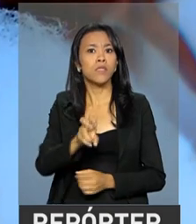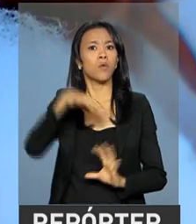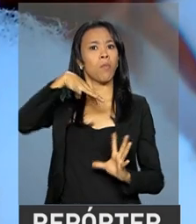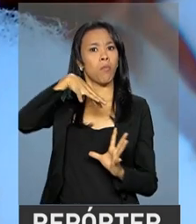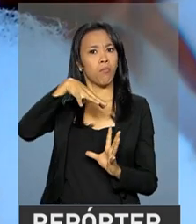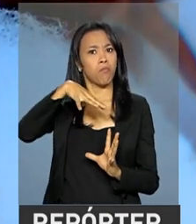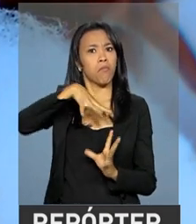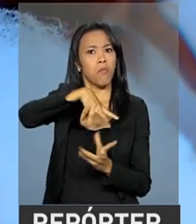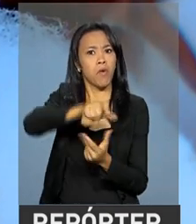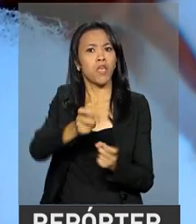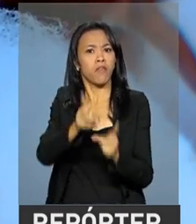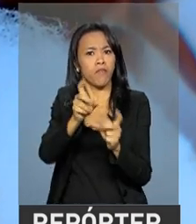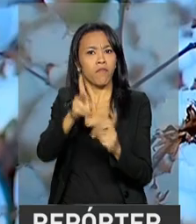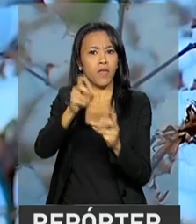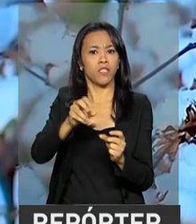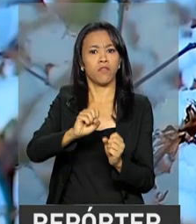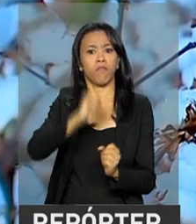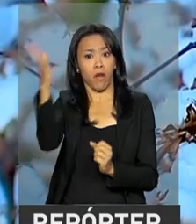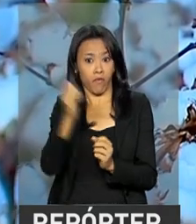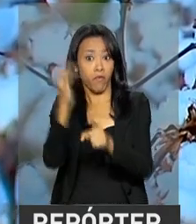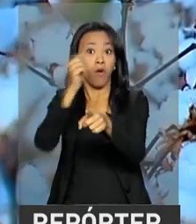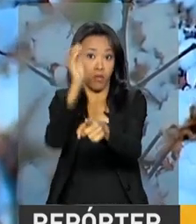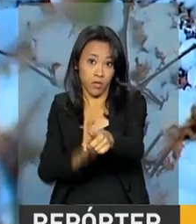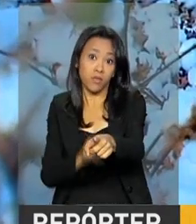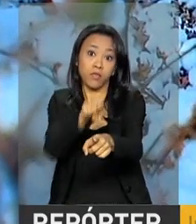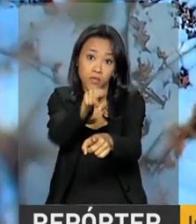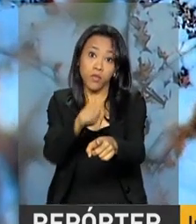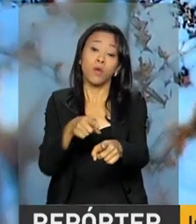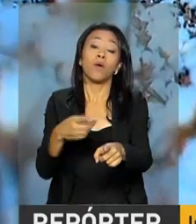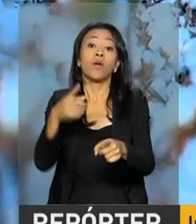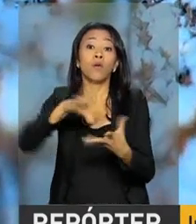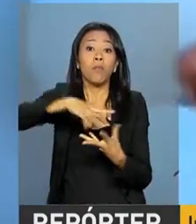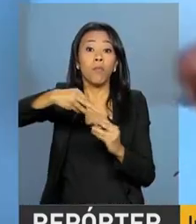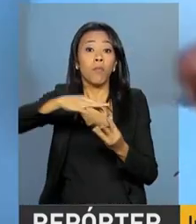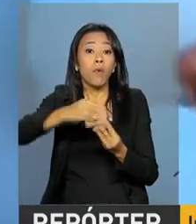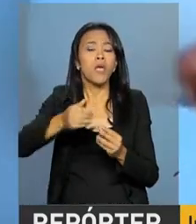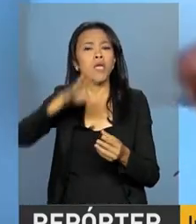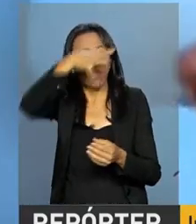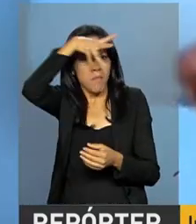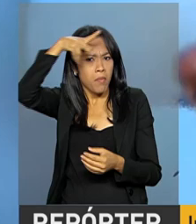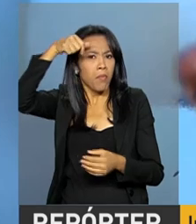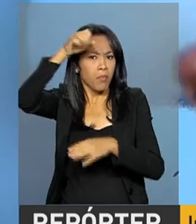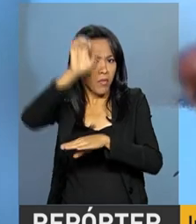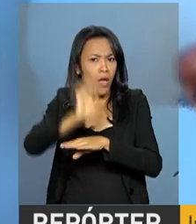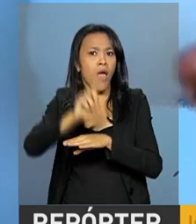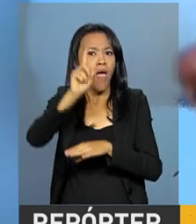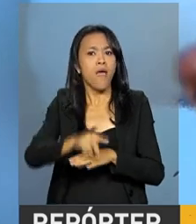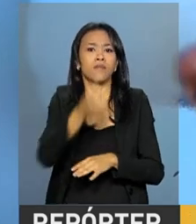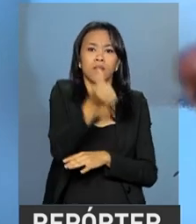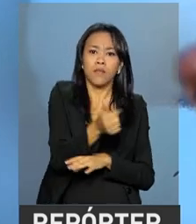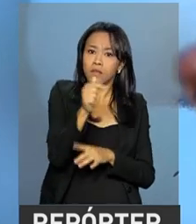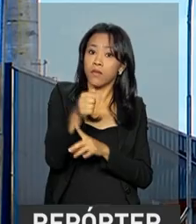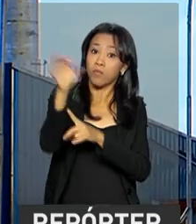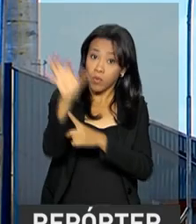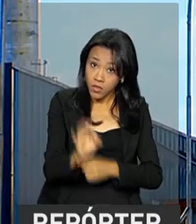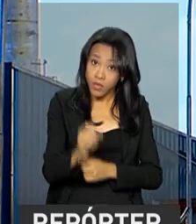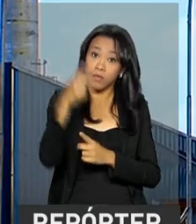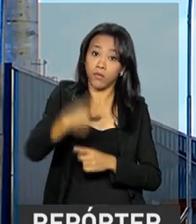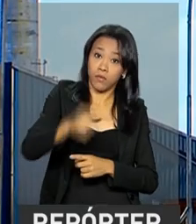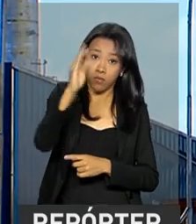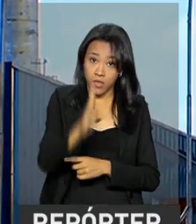exportadores mundiais de algodão e o Mato Grosso responde por cerca de 67% da produção